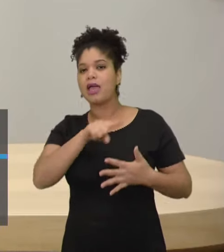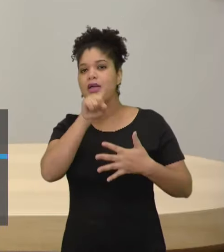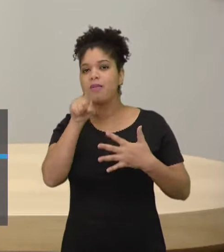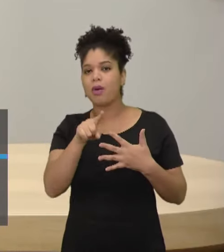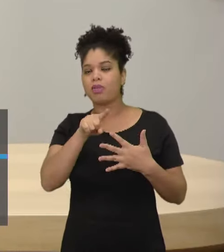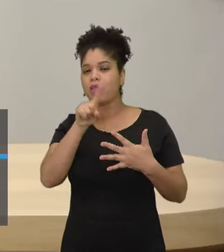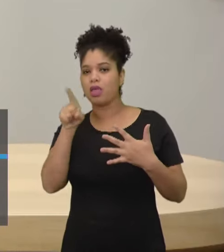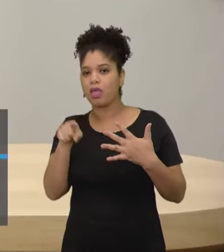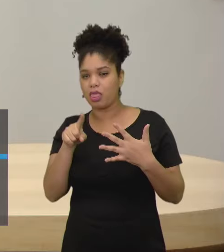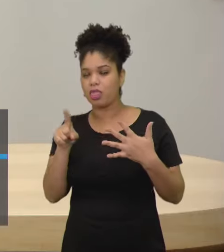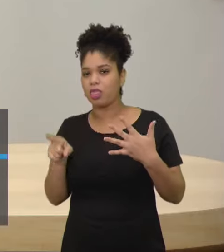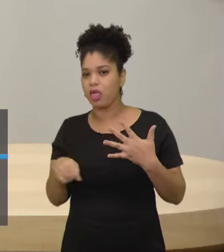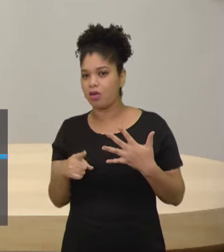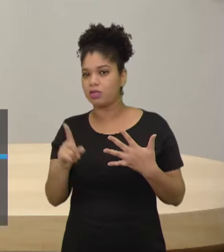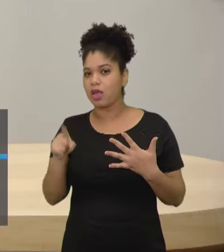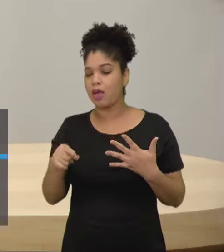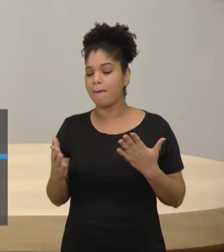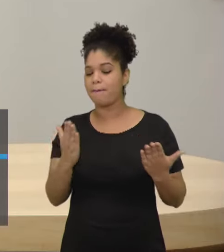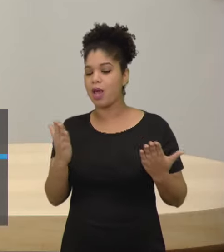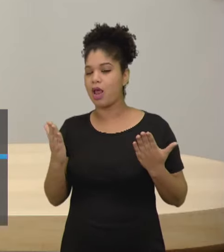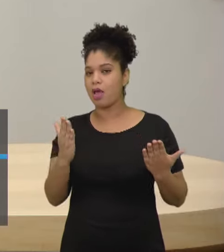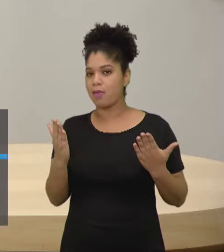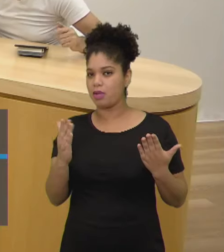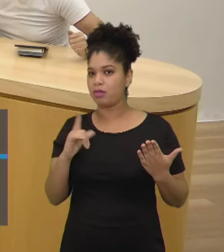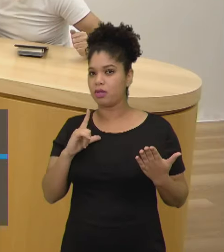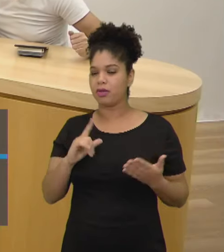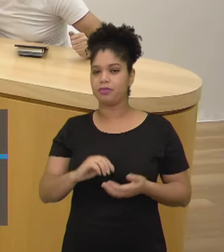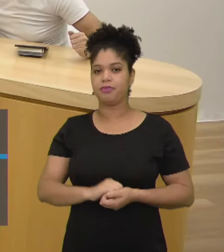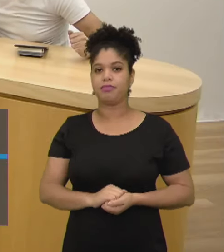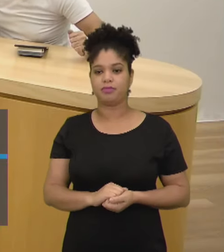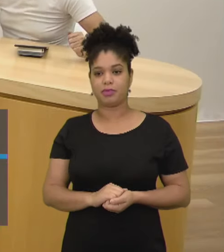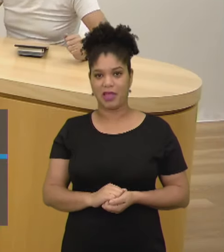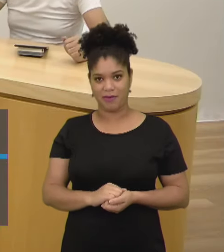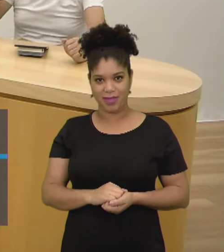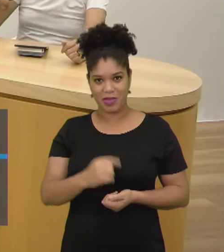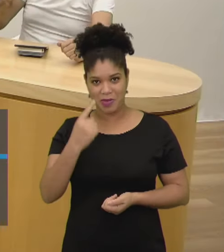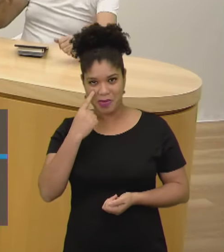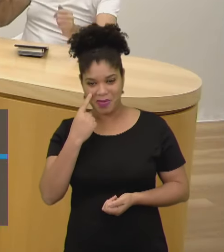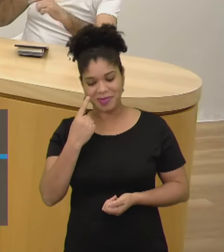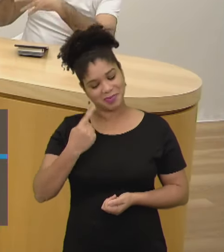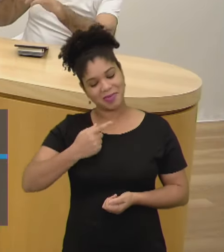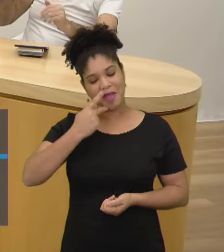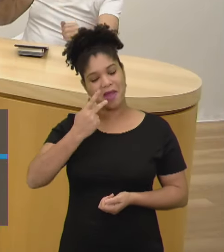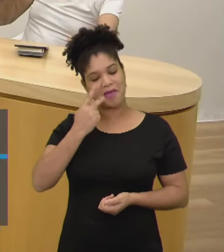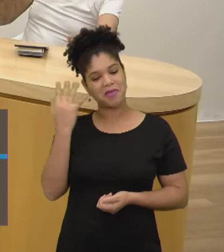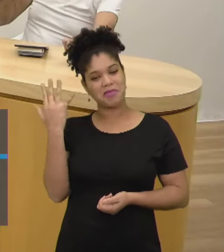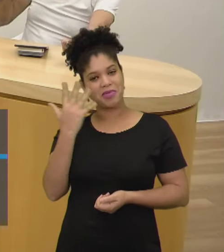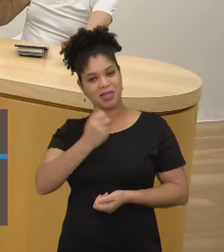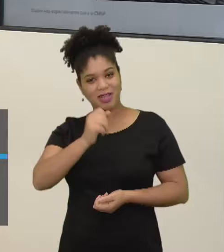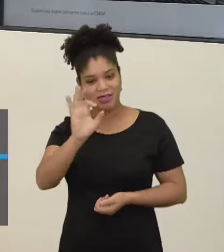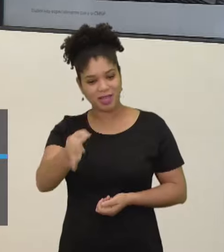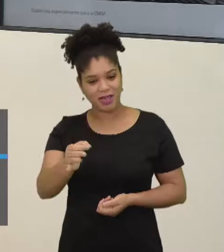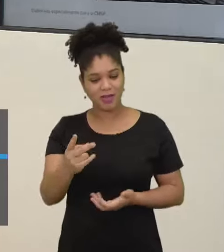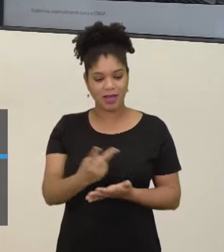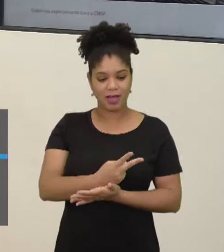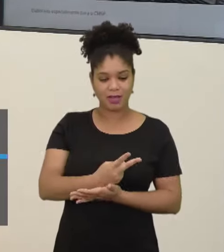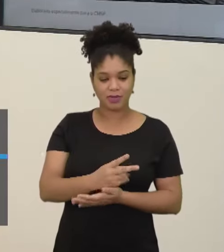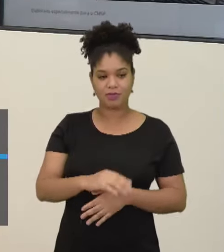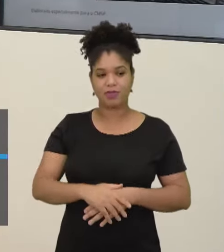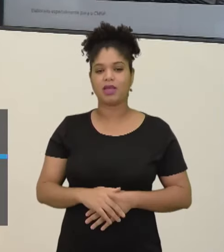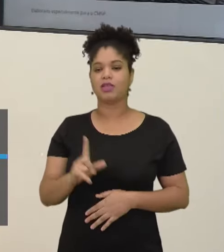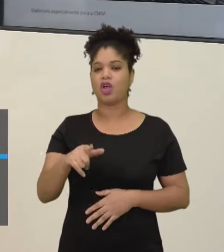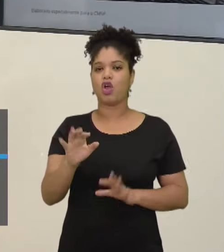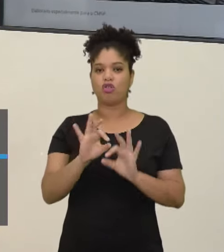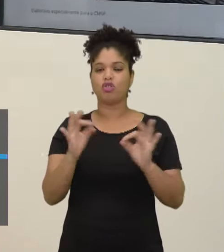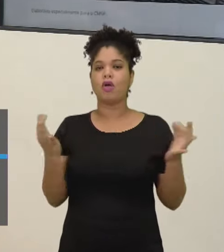a partir de um parâmetro racional. Falei bonito, hein? Falou bonito, falou bonito. Tô certo ou errado, professor? Perfeito, tá mais do que